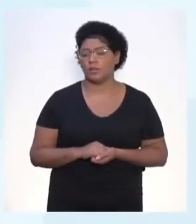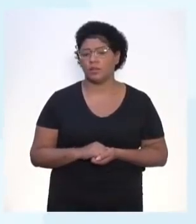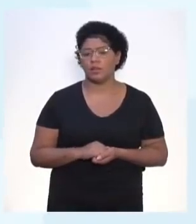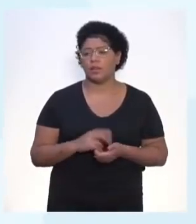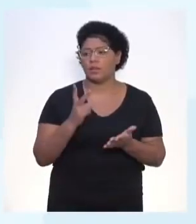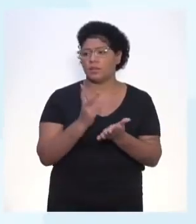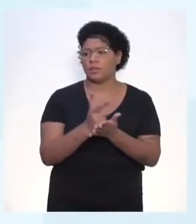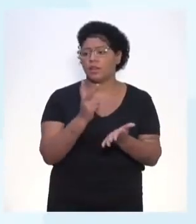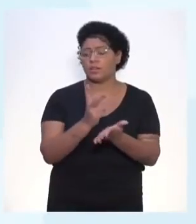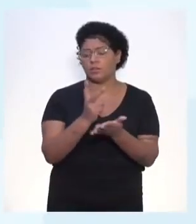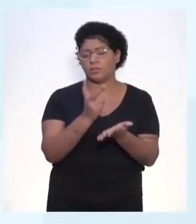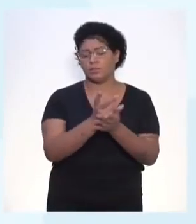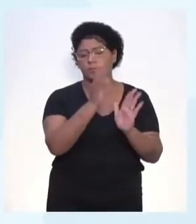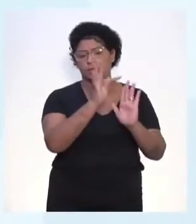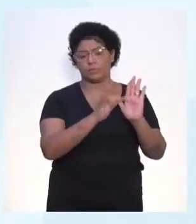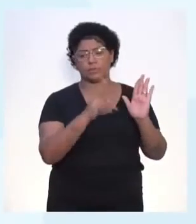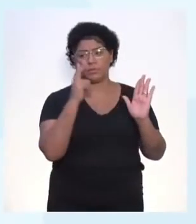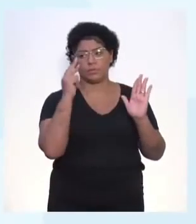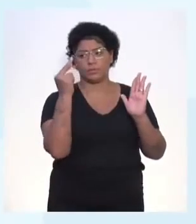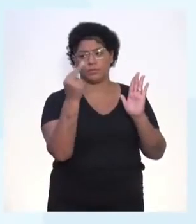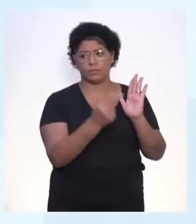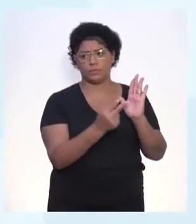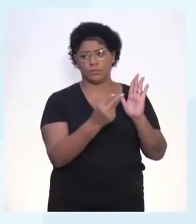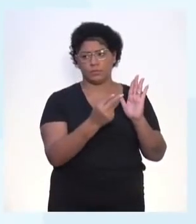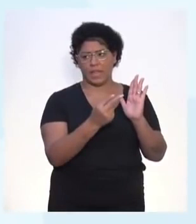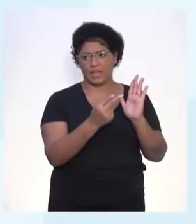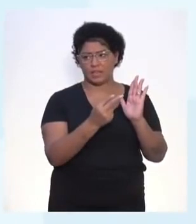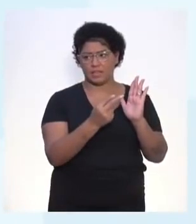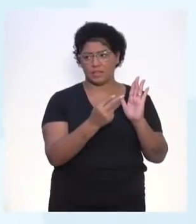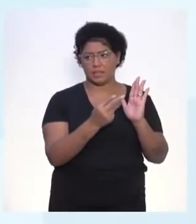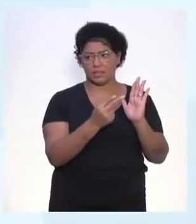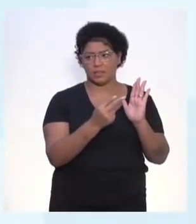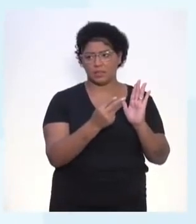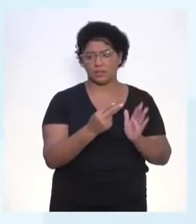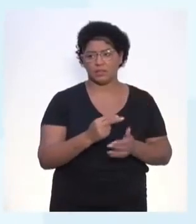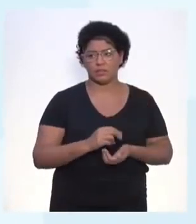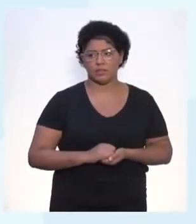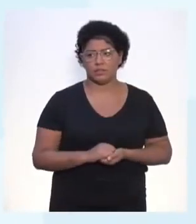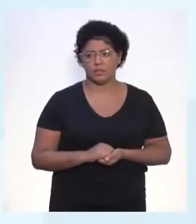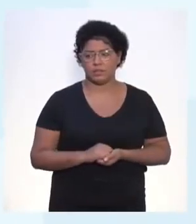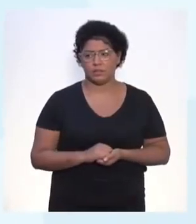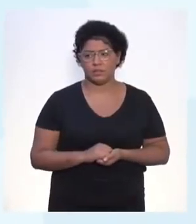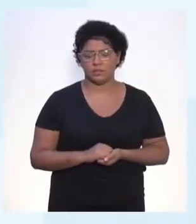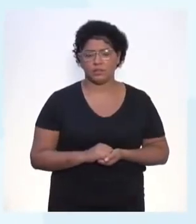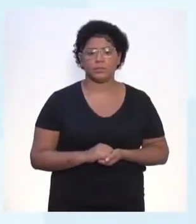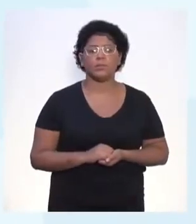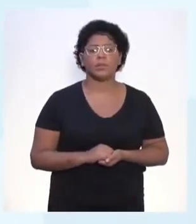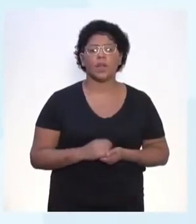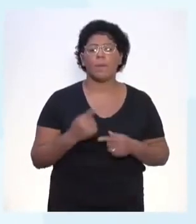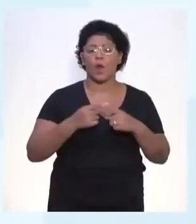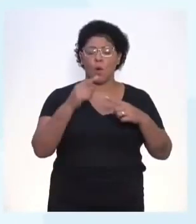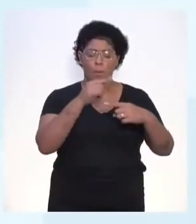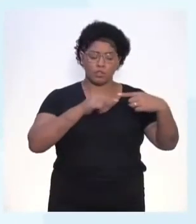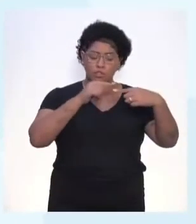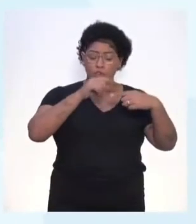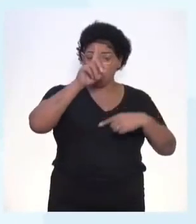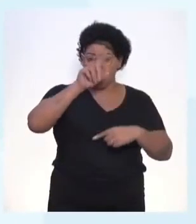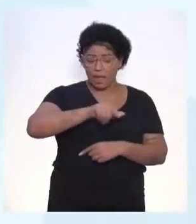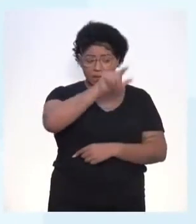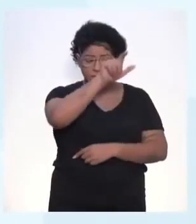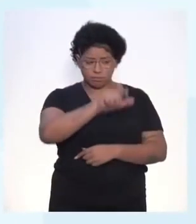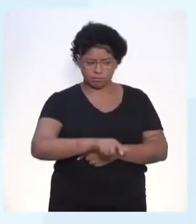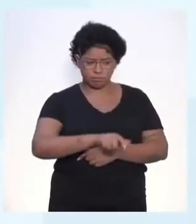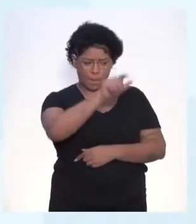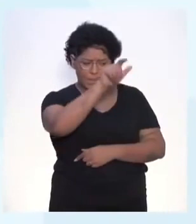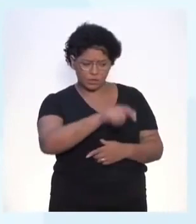ver a descrição nos gêneros textuais que a gente citou aí, tá? Como o próprio nome sugere, a descrição tem por objetivo descrever uma pessoa, um